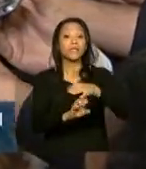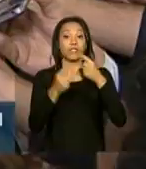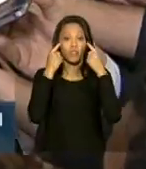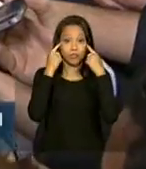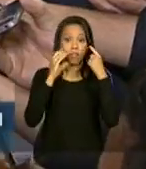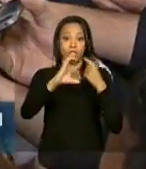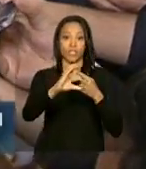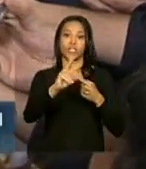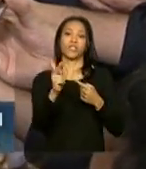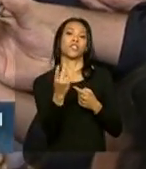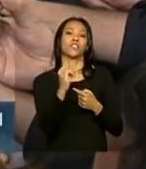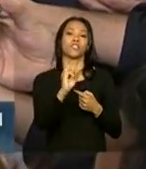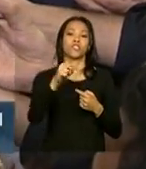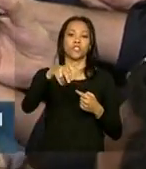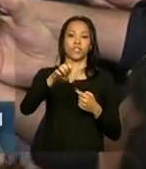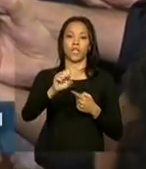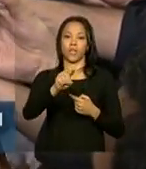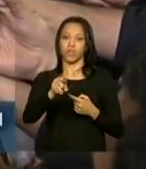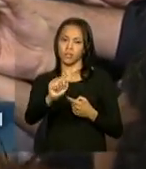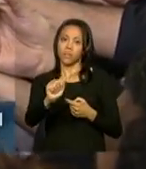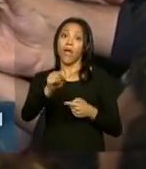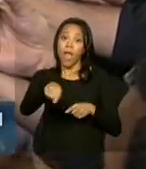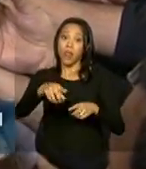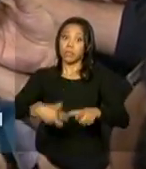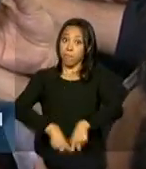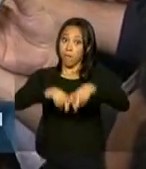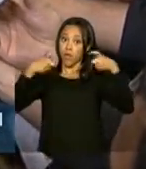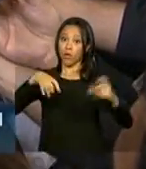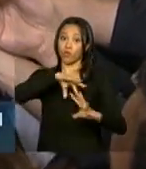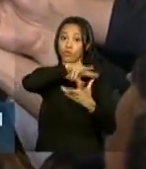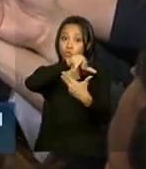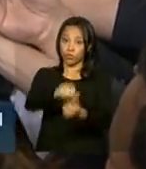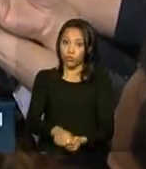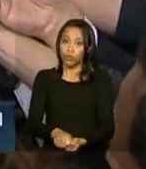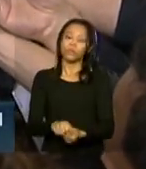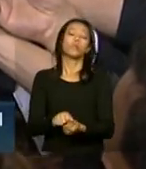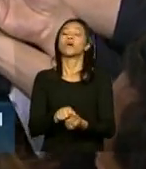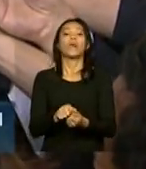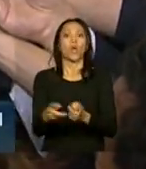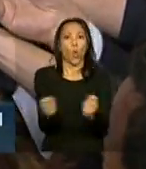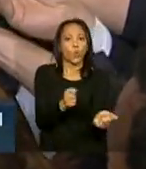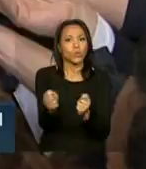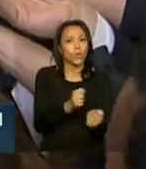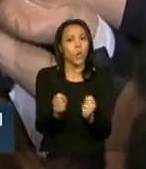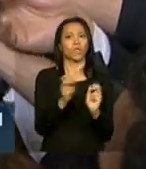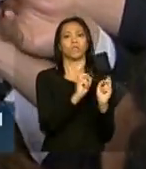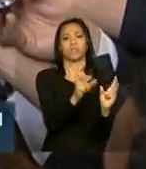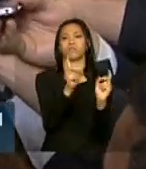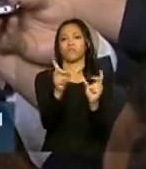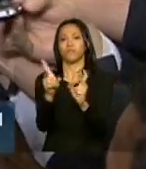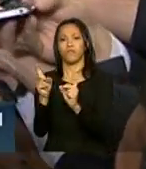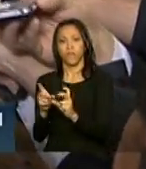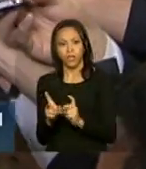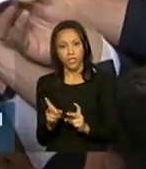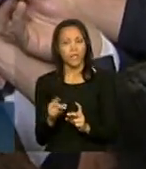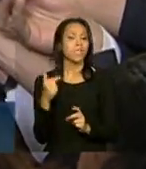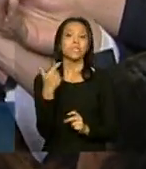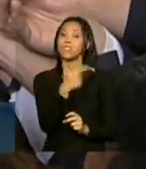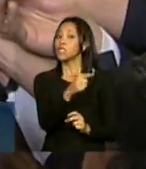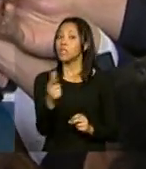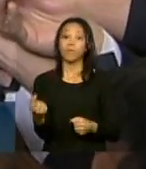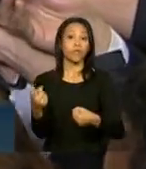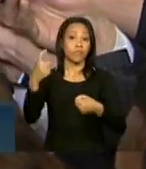as empresas chinesas são uma das maiores do mundo. Controlam os fluxos comerciais, sem